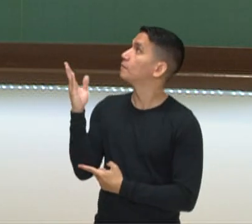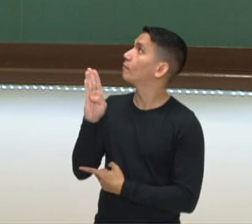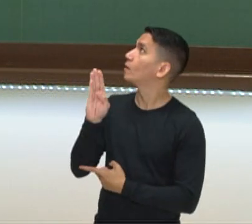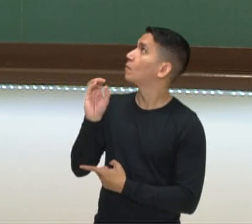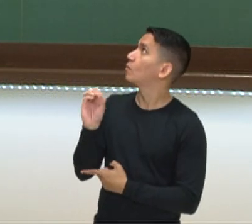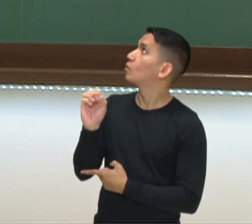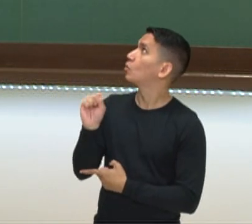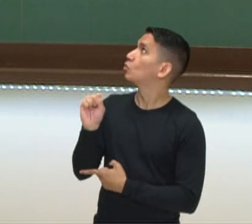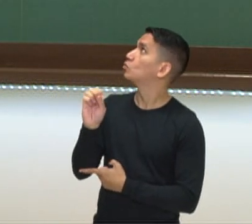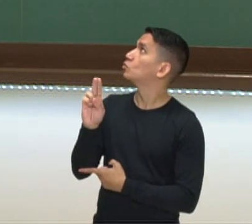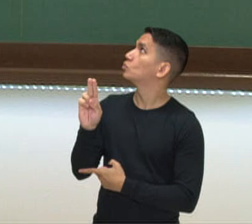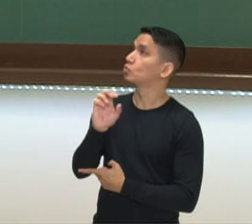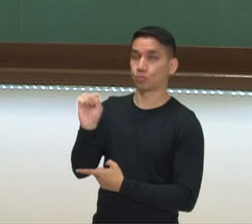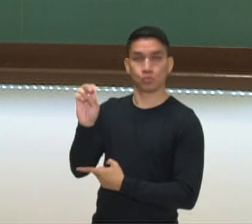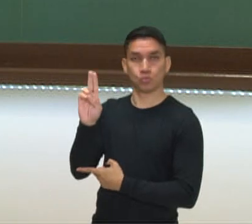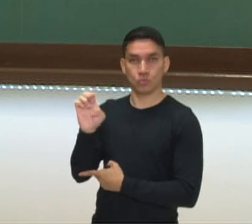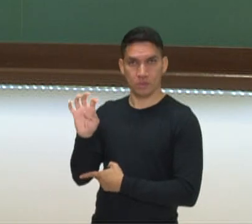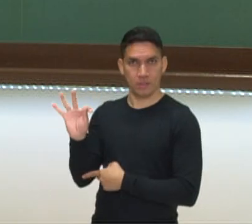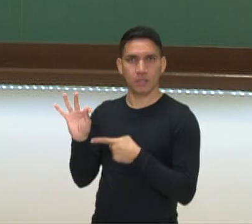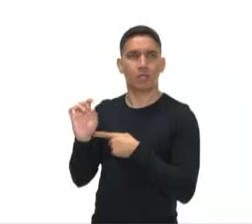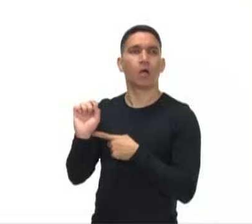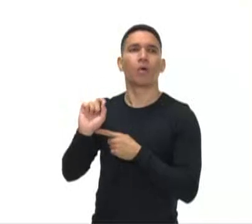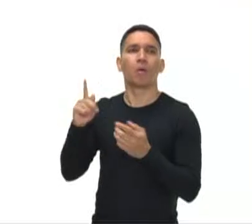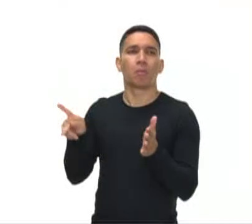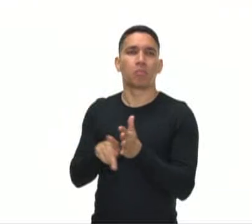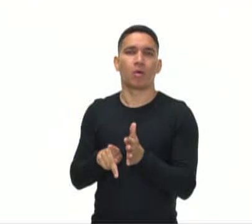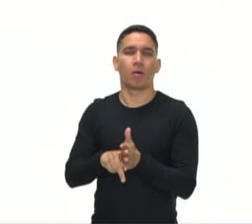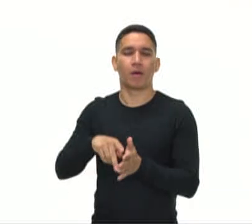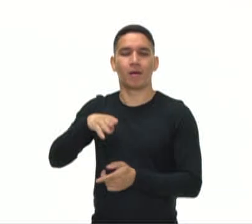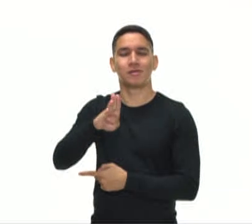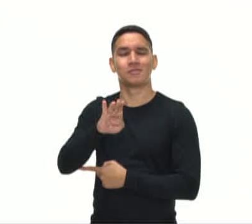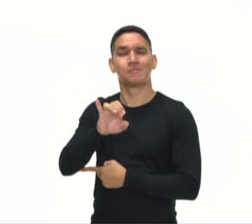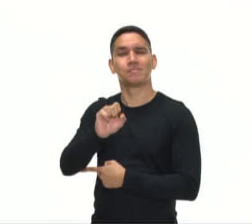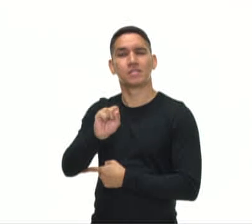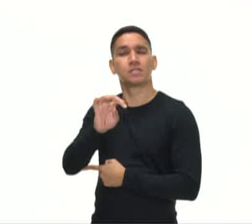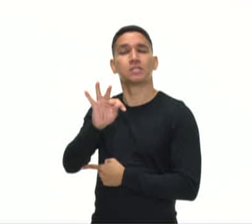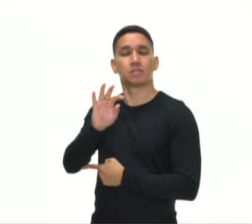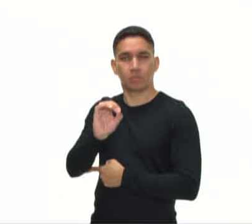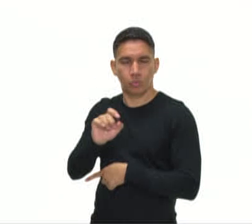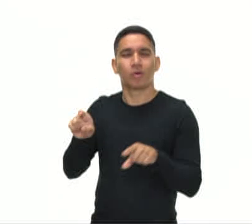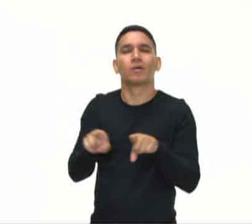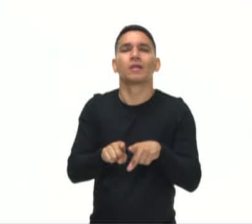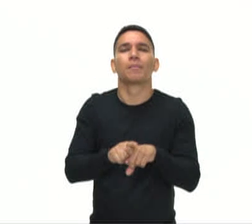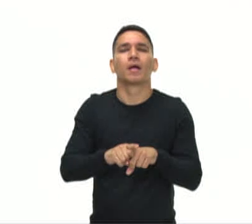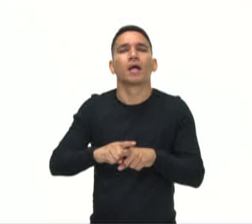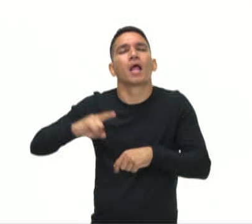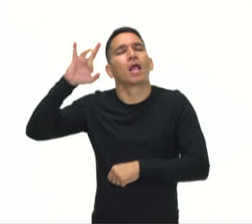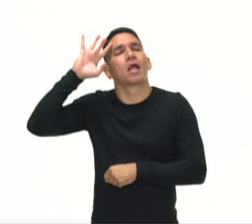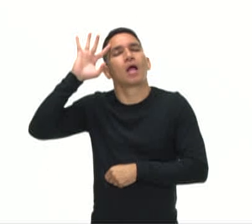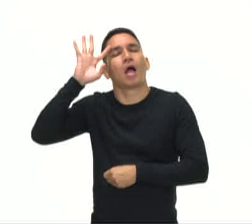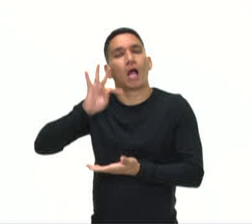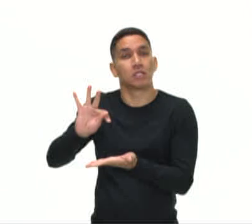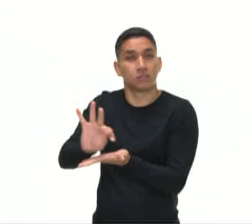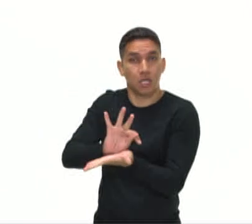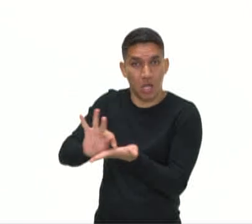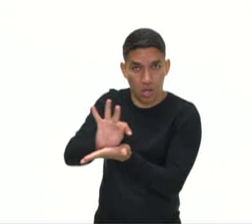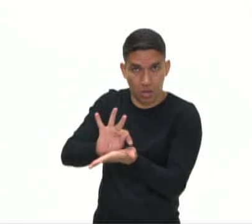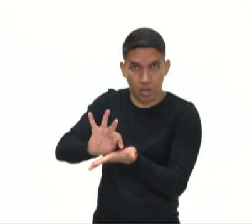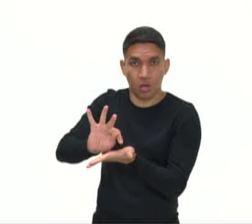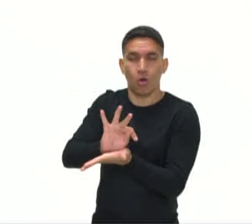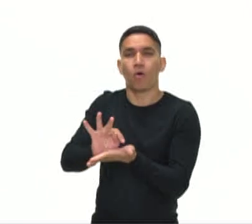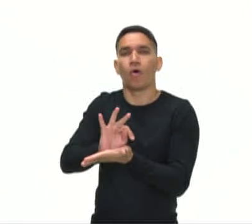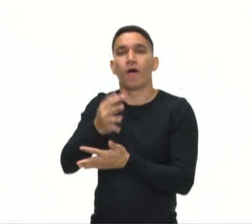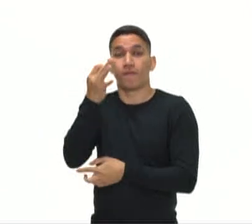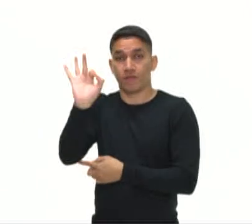E o Jacques Bossuet, bispo e teólogo francês, em seu livro Política, tirada